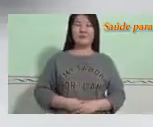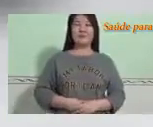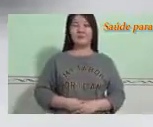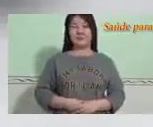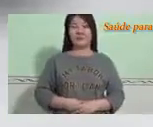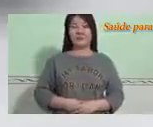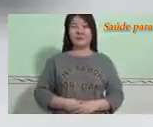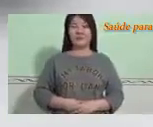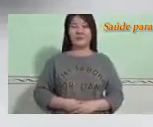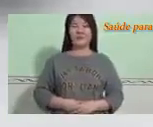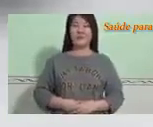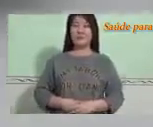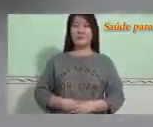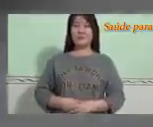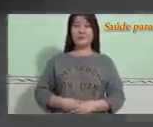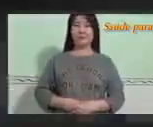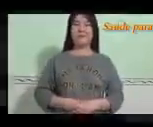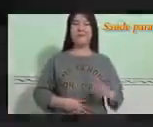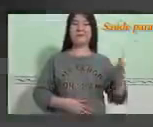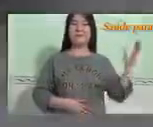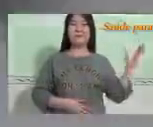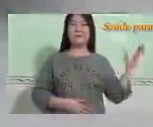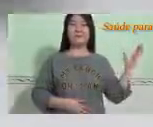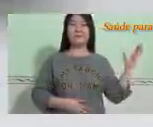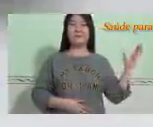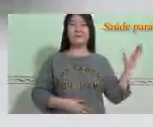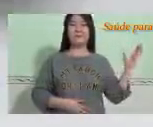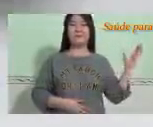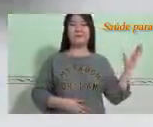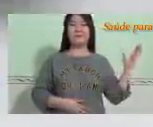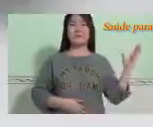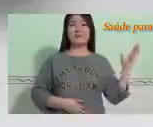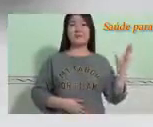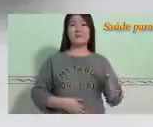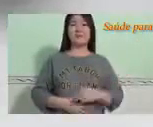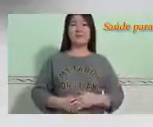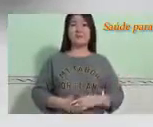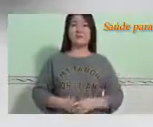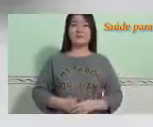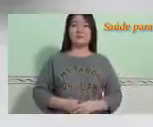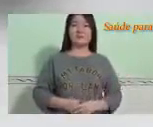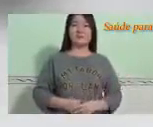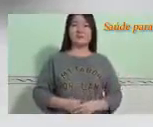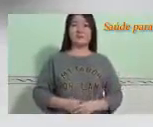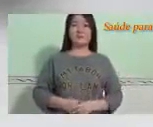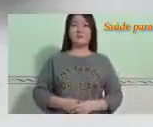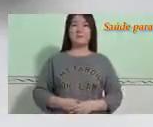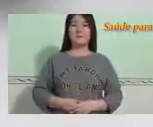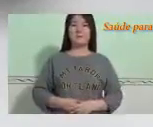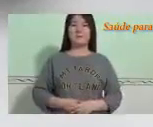que dificultam o sono, vírgula, como a síndrome das pernas inquietas, vírgula, enxaqueca, vírgula, apneia do sono, vírgula,